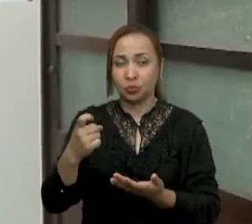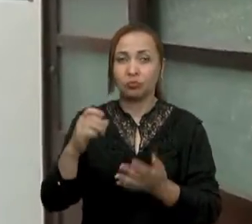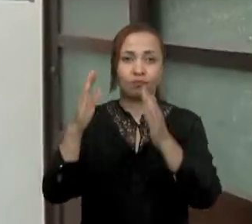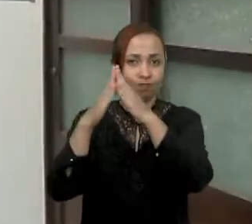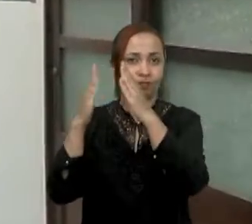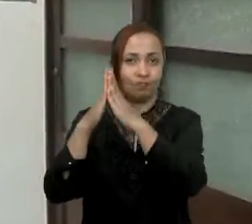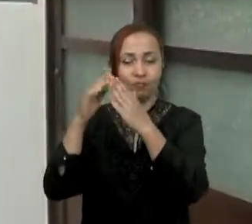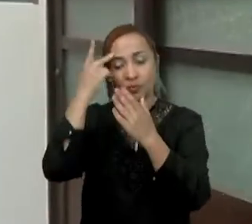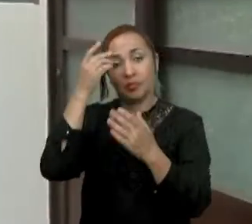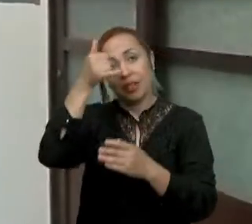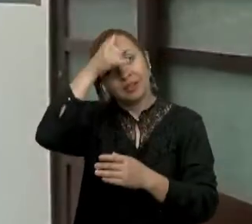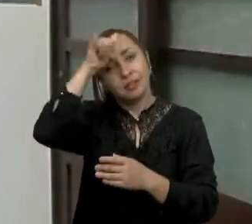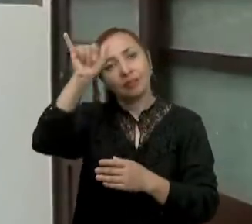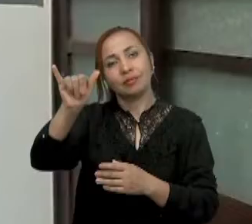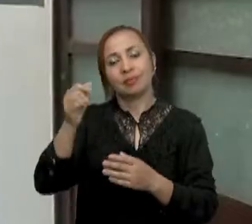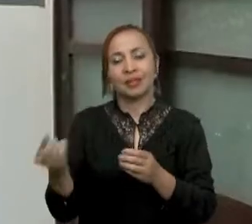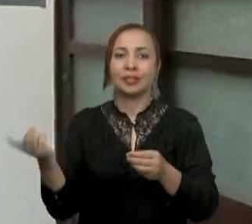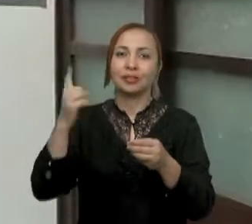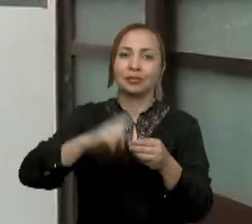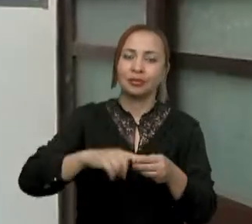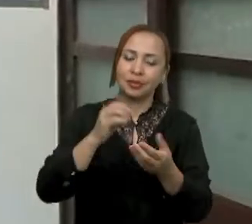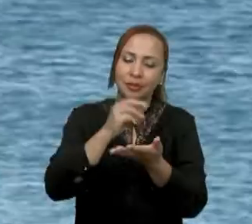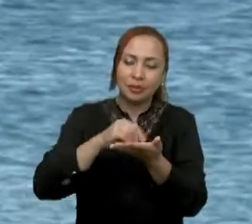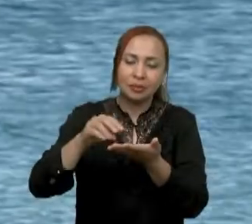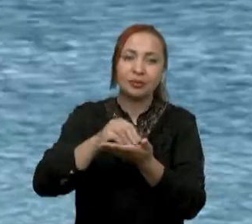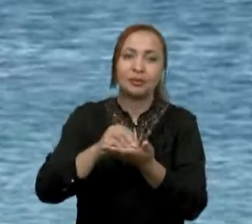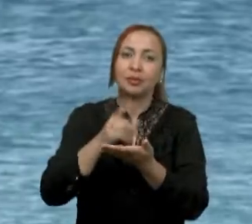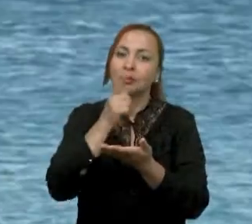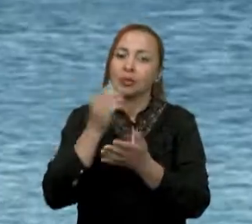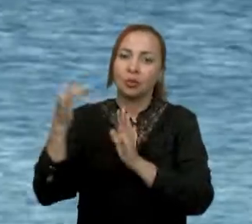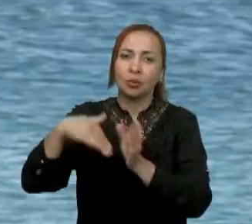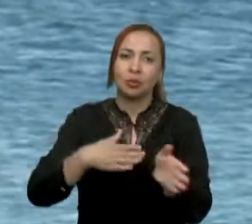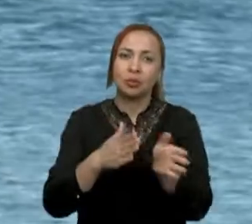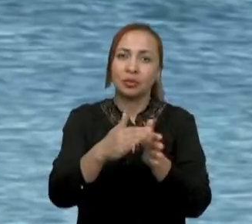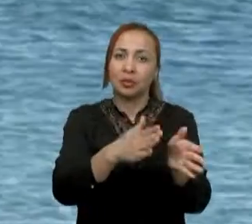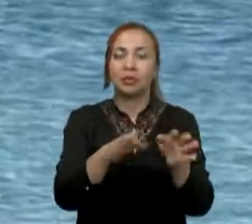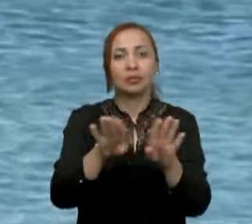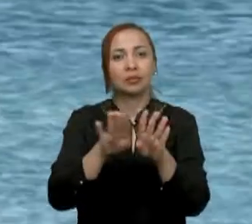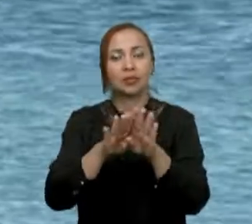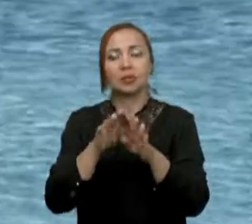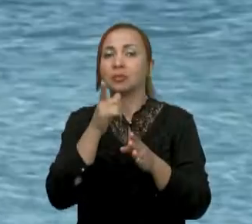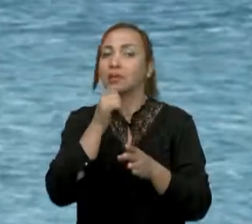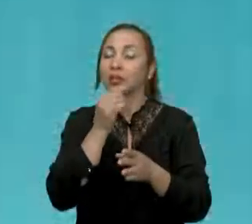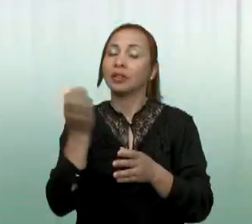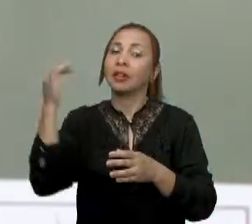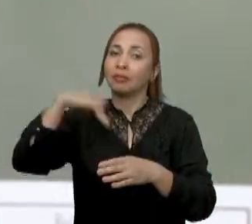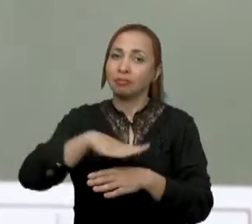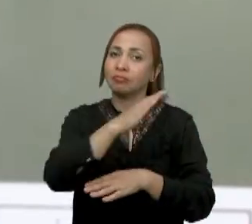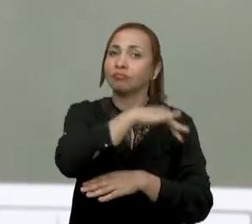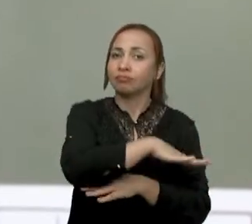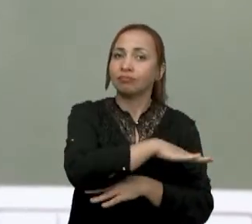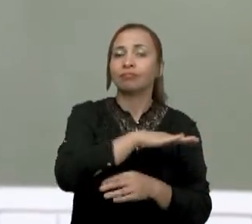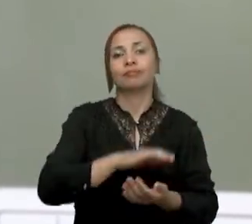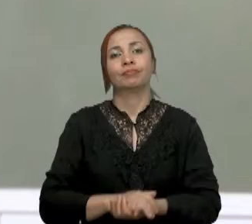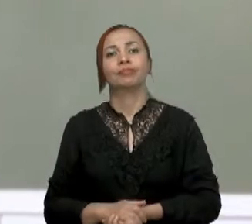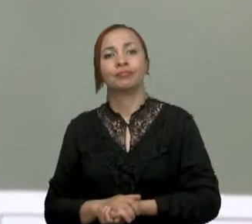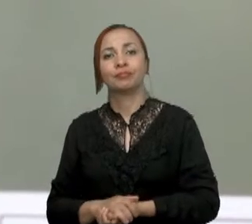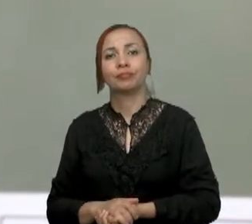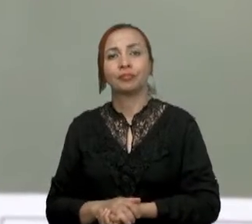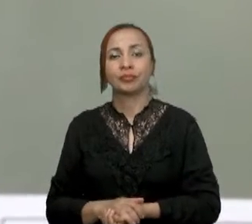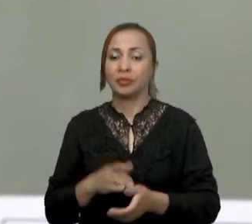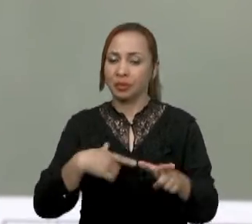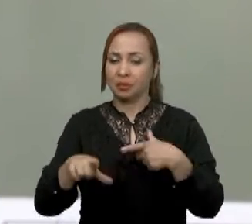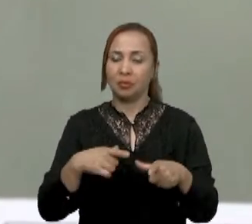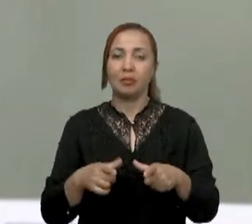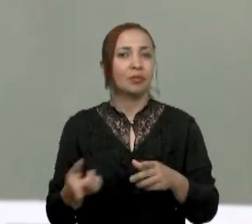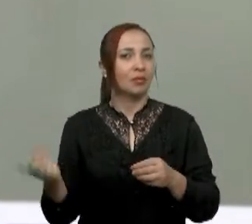evitar que o plástico no Chile os rios não é possivelmente Nossa esse trabalho de vai trazer uma grande